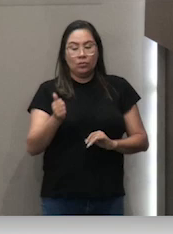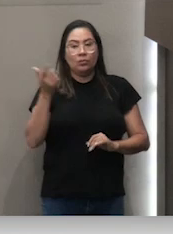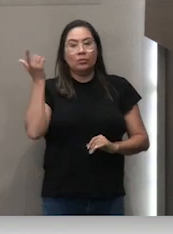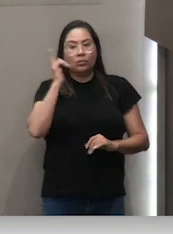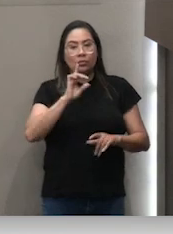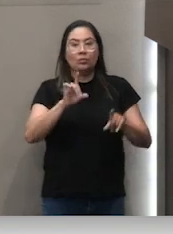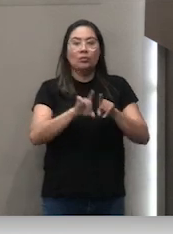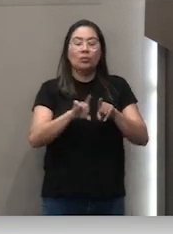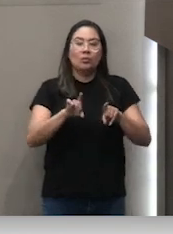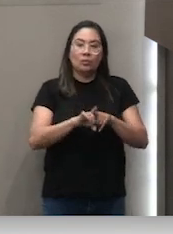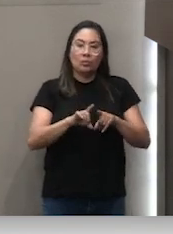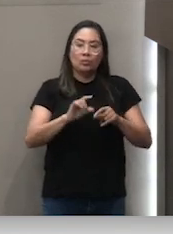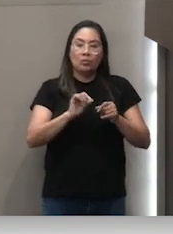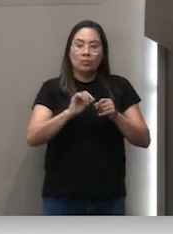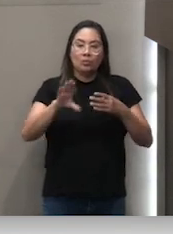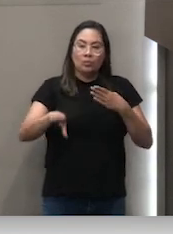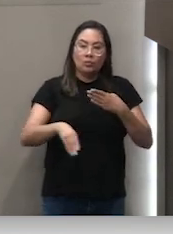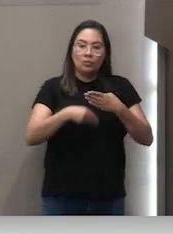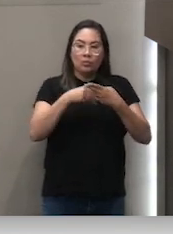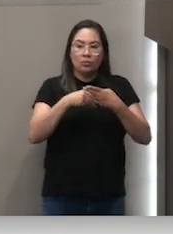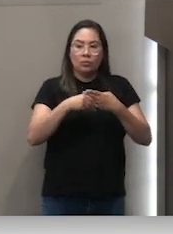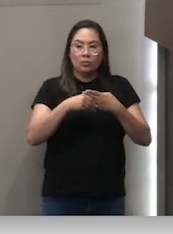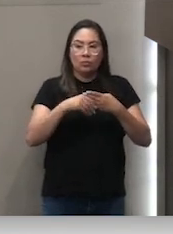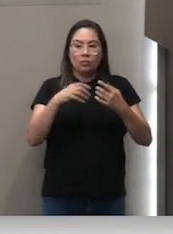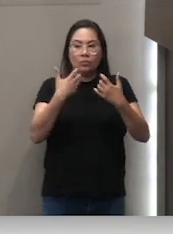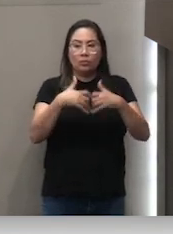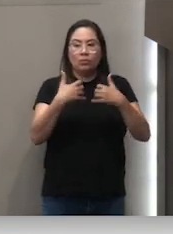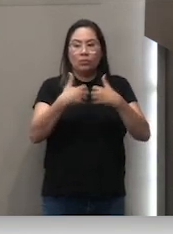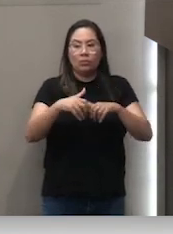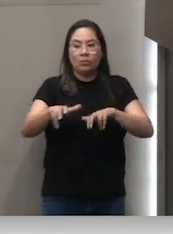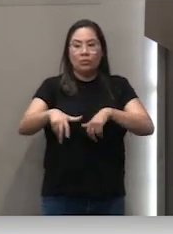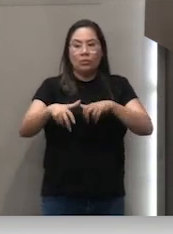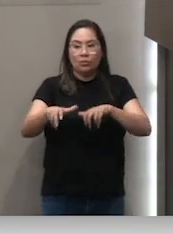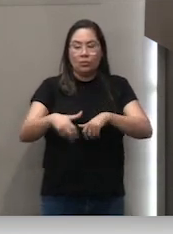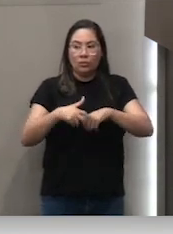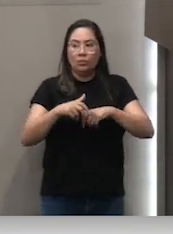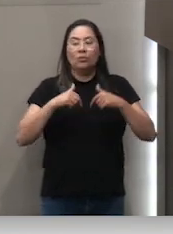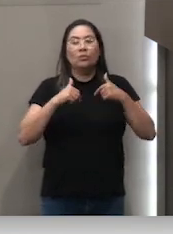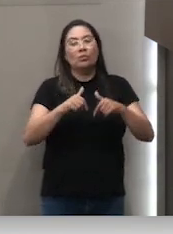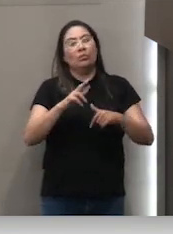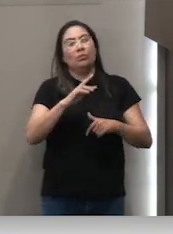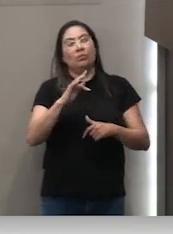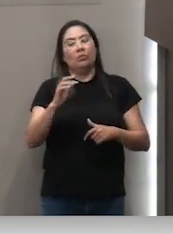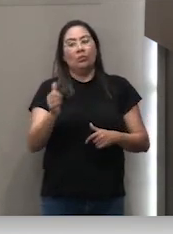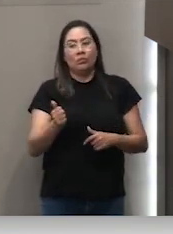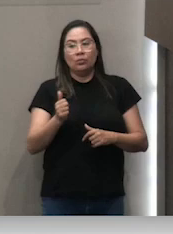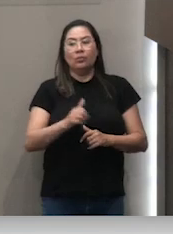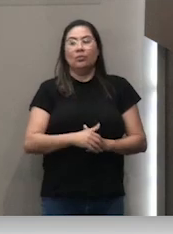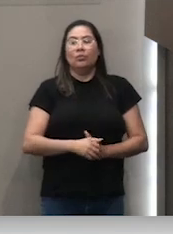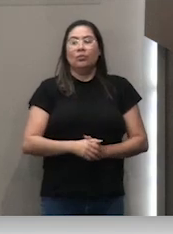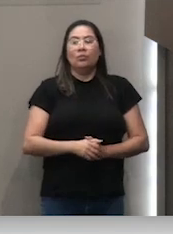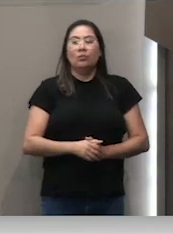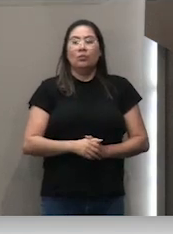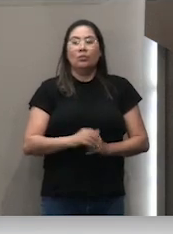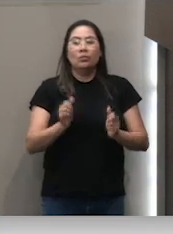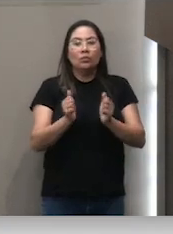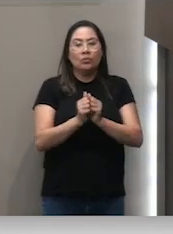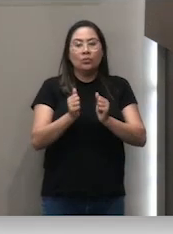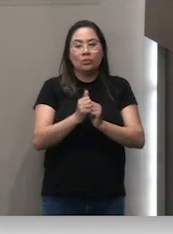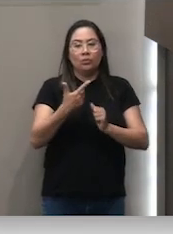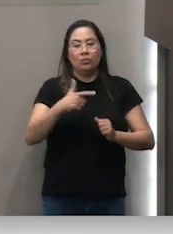fazer também um aporte junto para que fosse levado o maquinário lá para o interior. Então, uma ação do vereador Rufa que concorreu com todos os outros